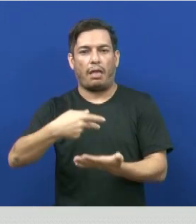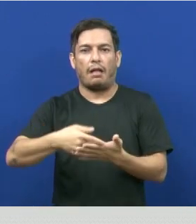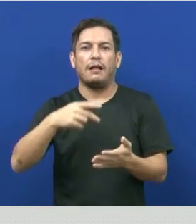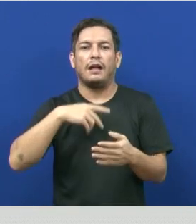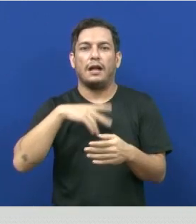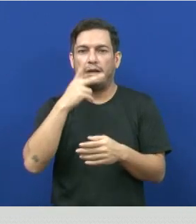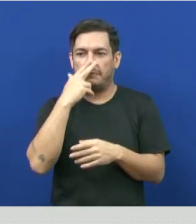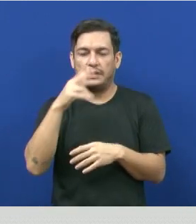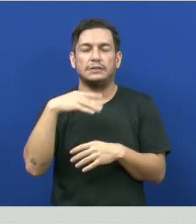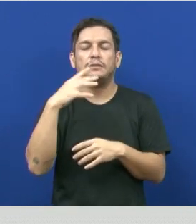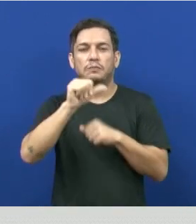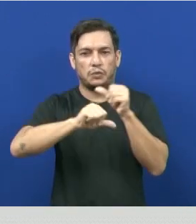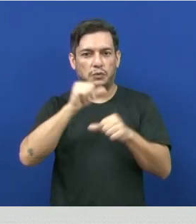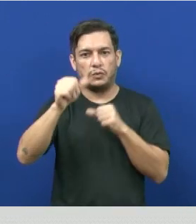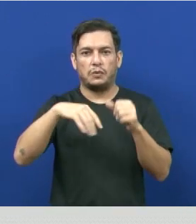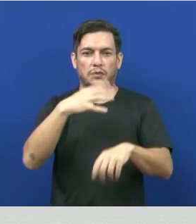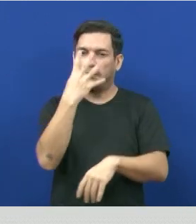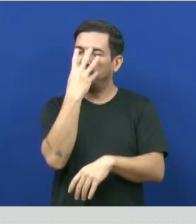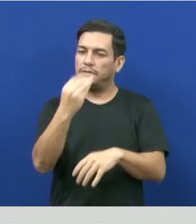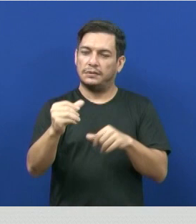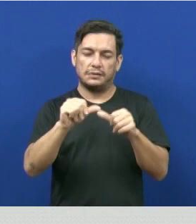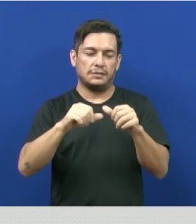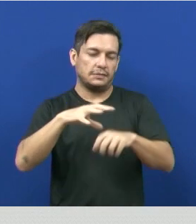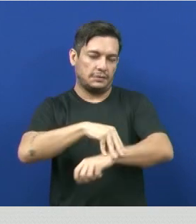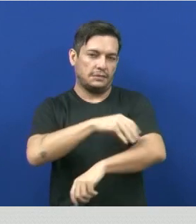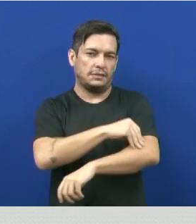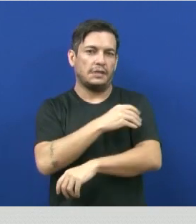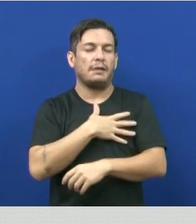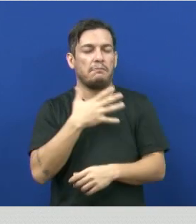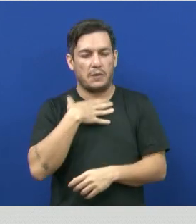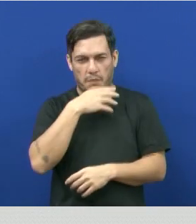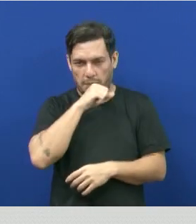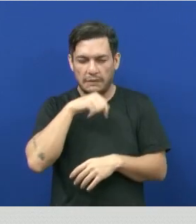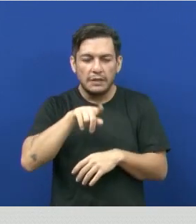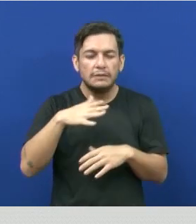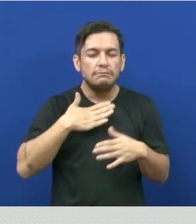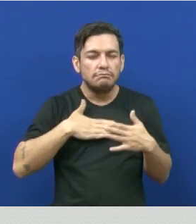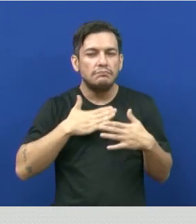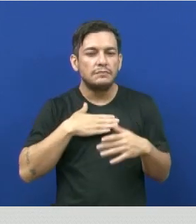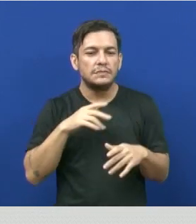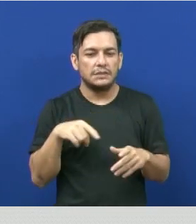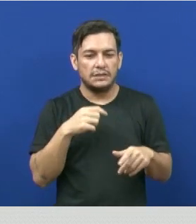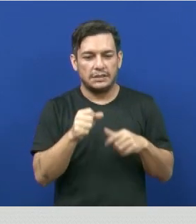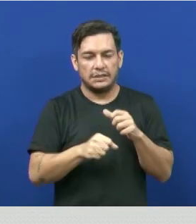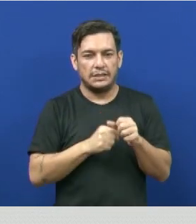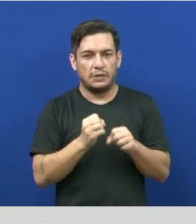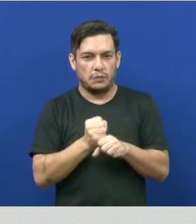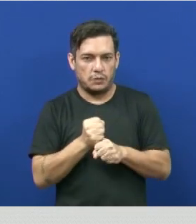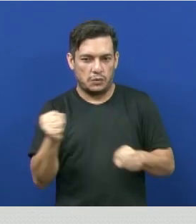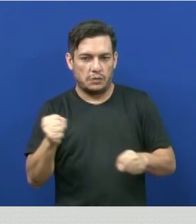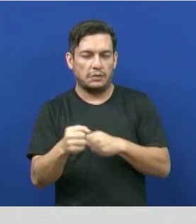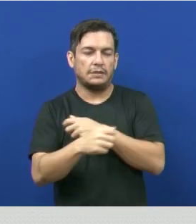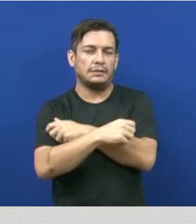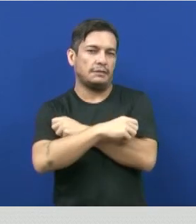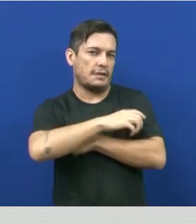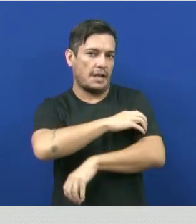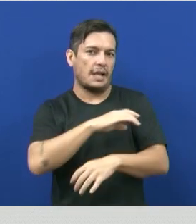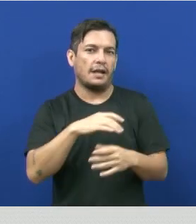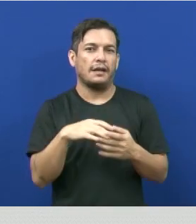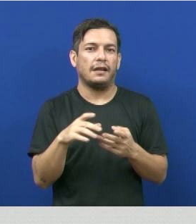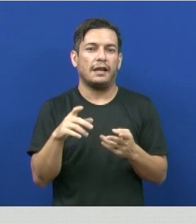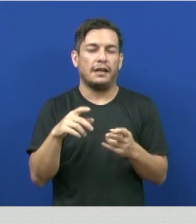e já saiu virado lobisomem e meu pai foi lá car na mente e deu um nó em todas as mangas da camisa